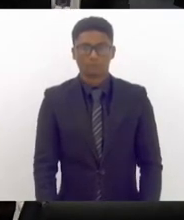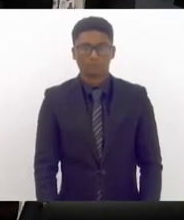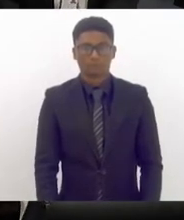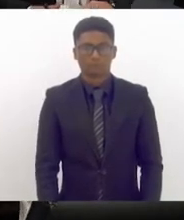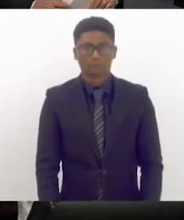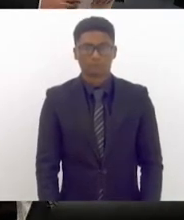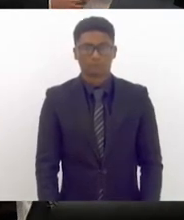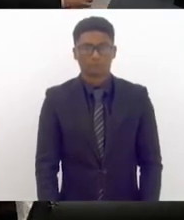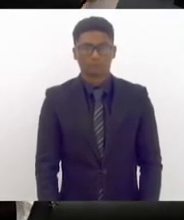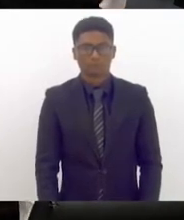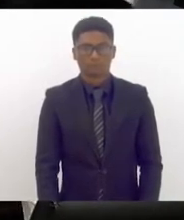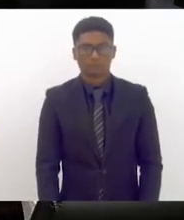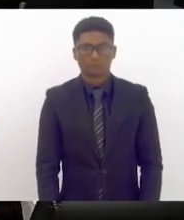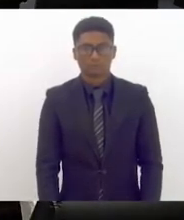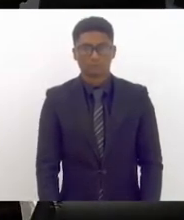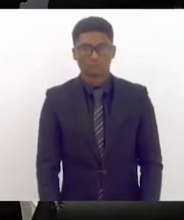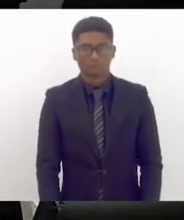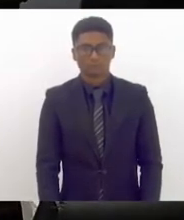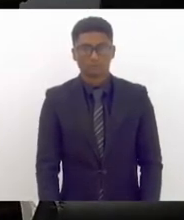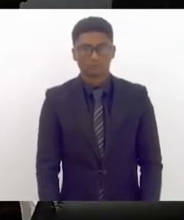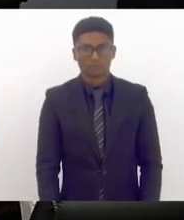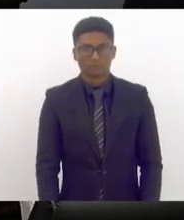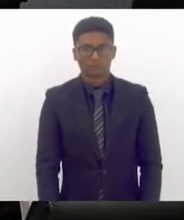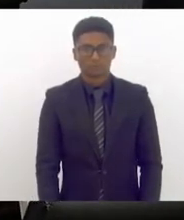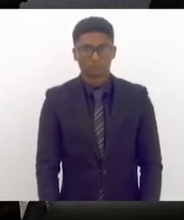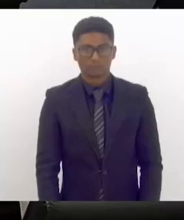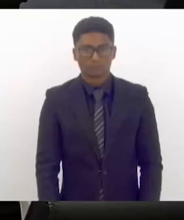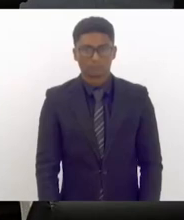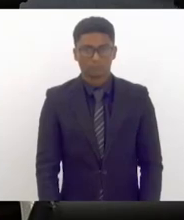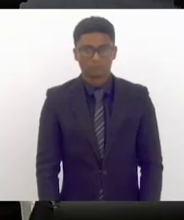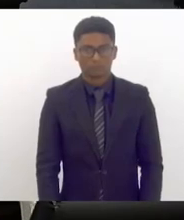Vou pedir. Está alto, Antônio?